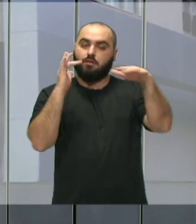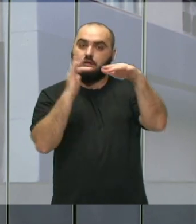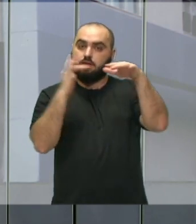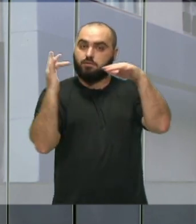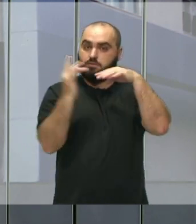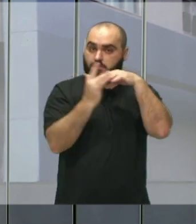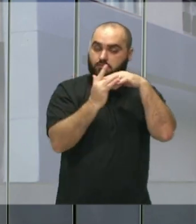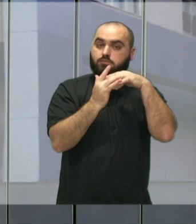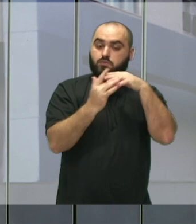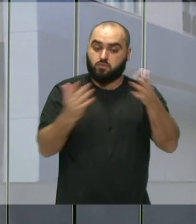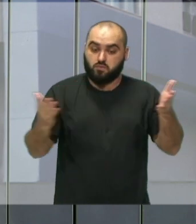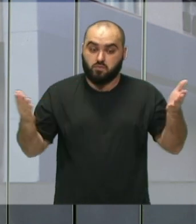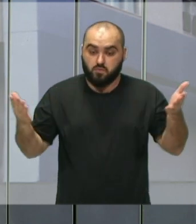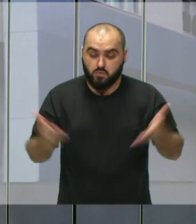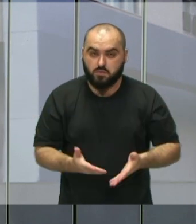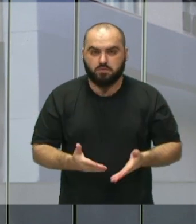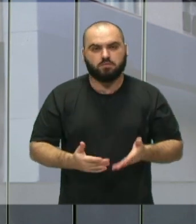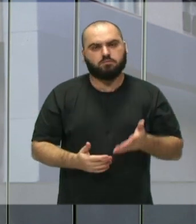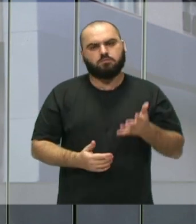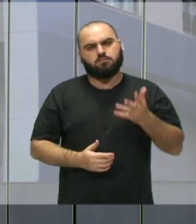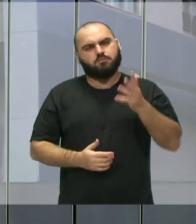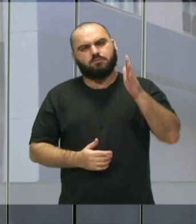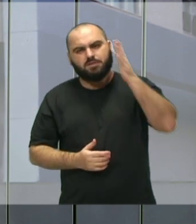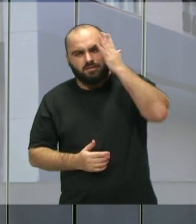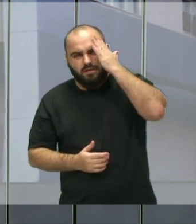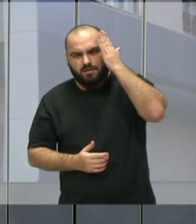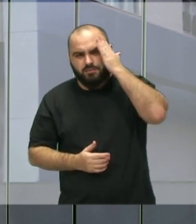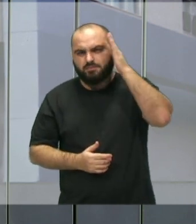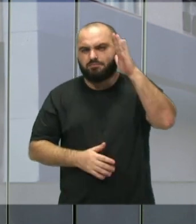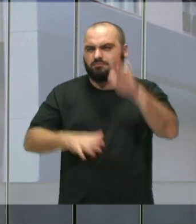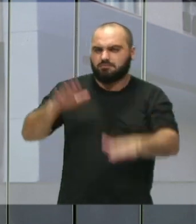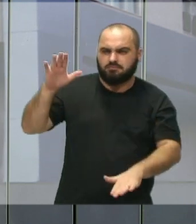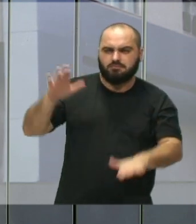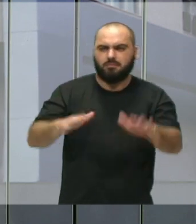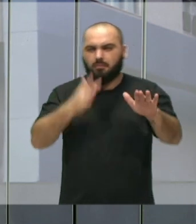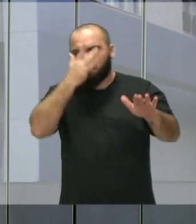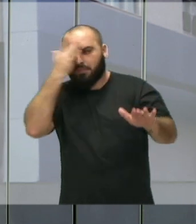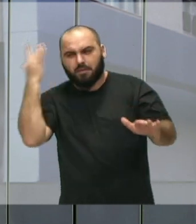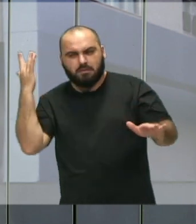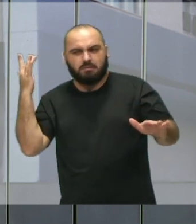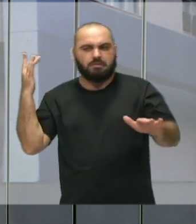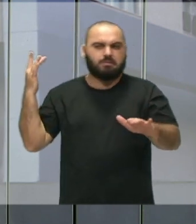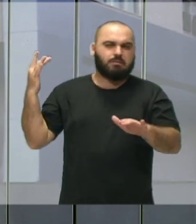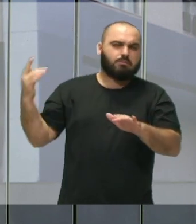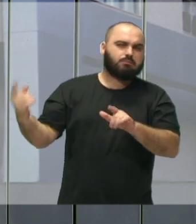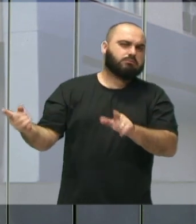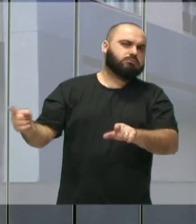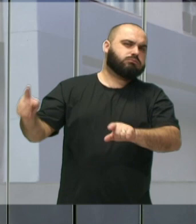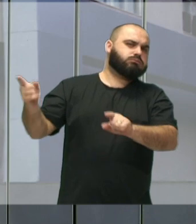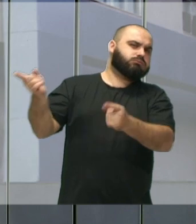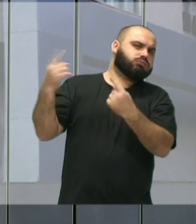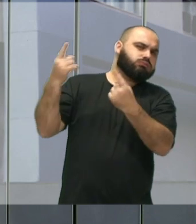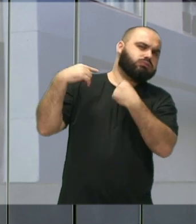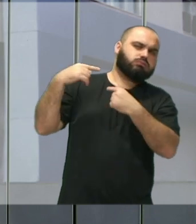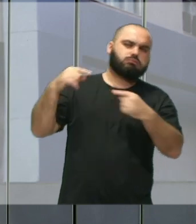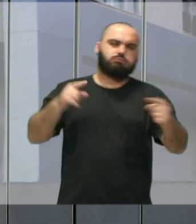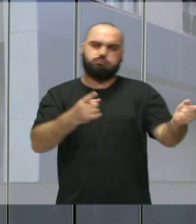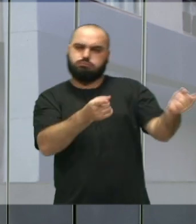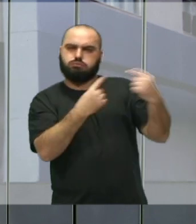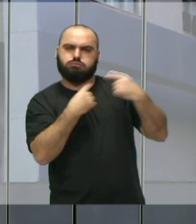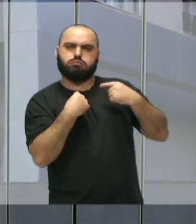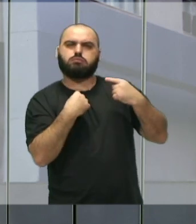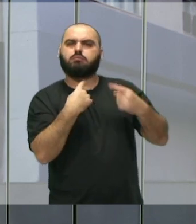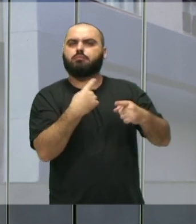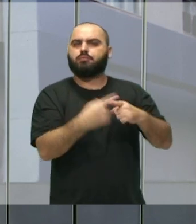social ela se torna hoje, embora algumas pessoas tentem até nos atacar por aquilo que nós falamos nas redes